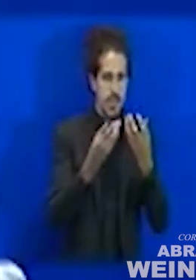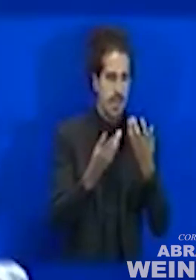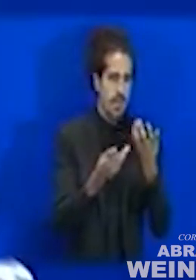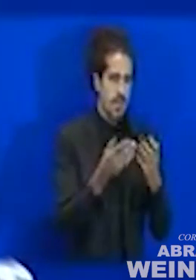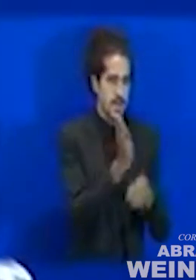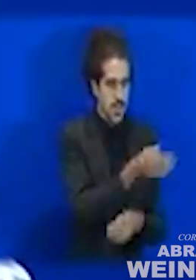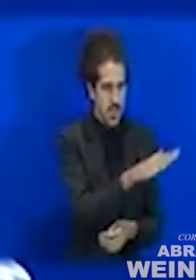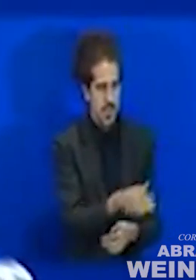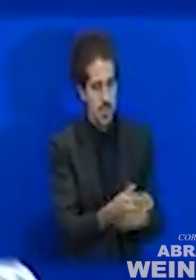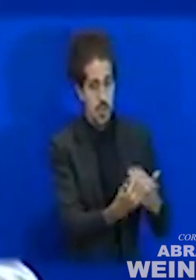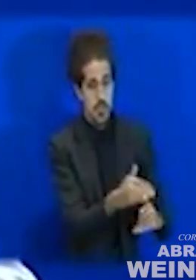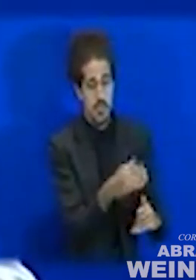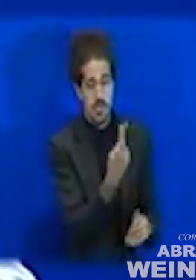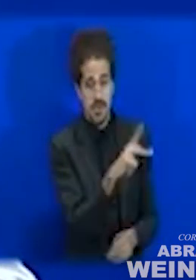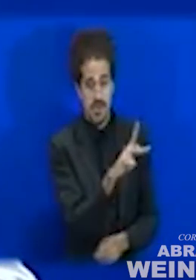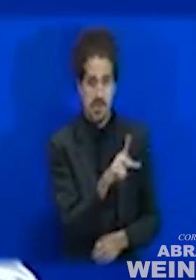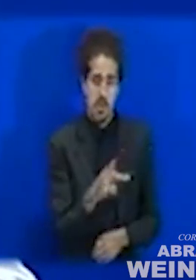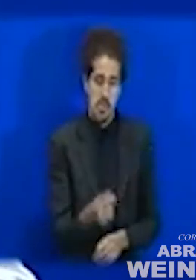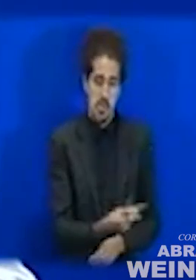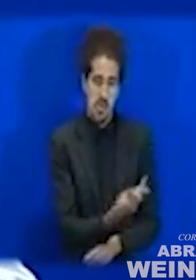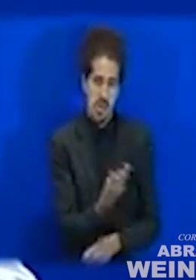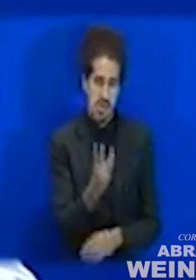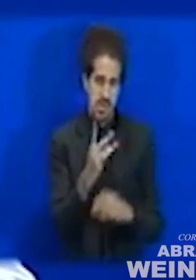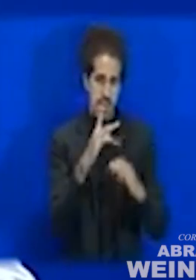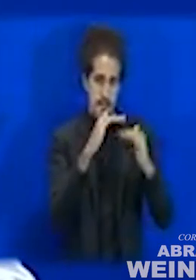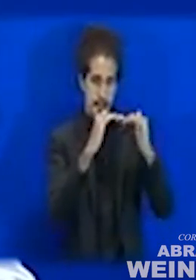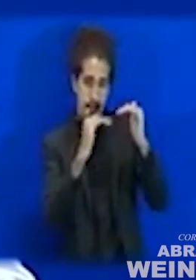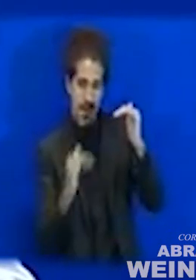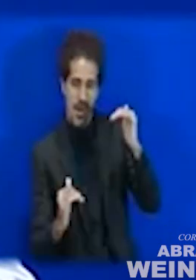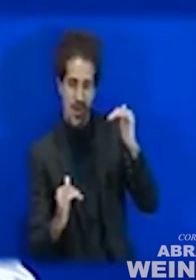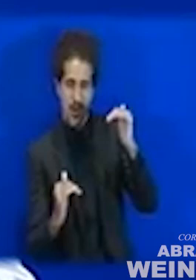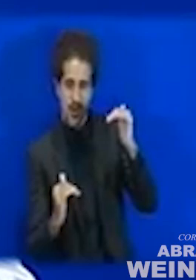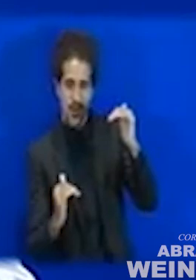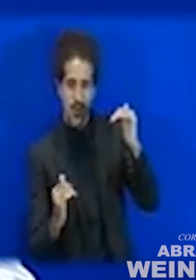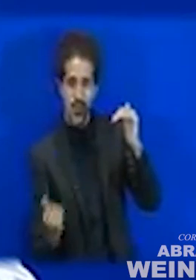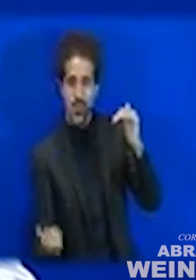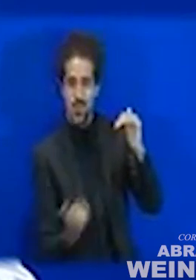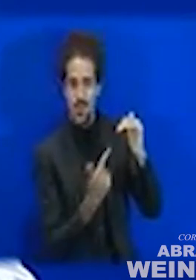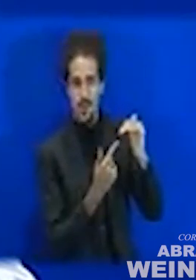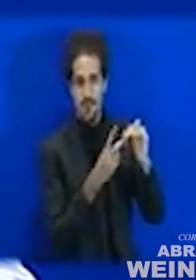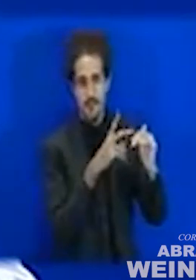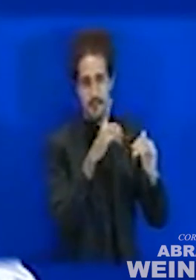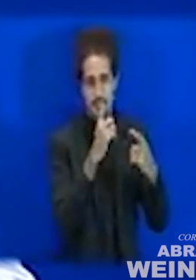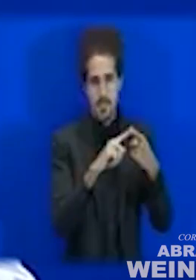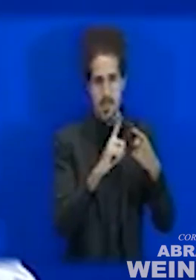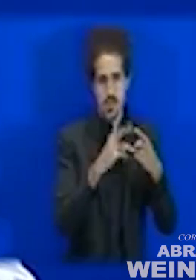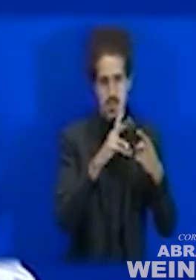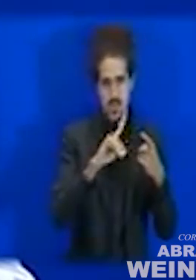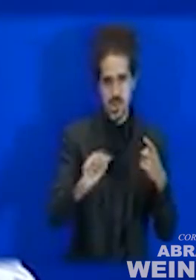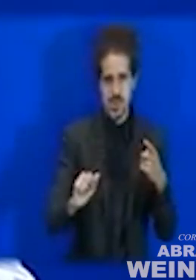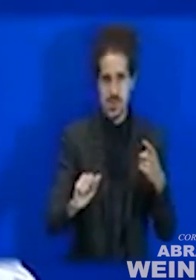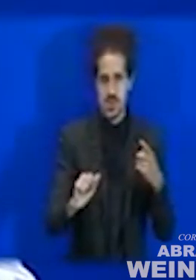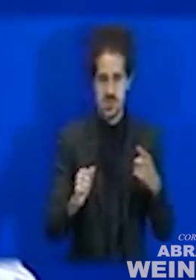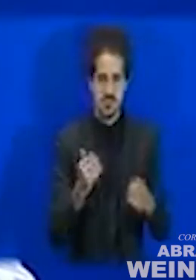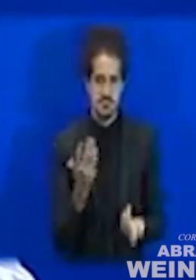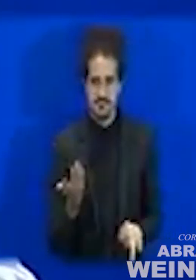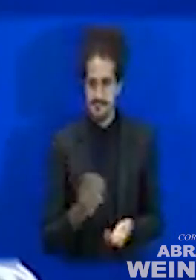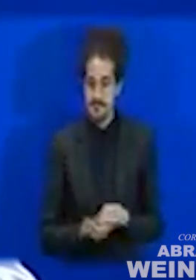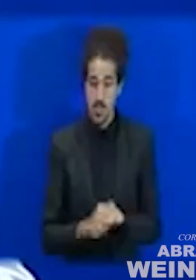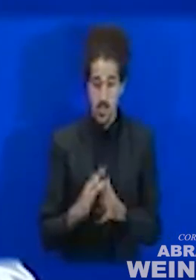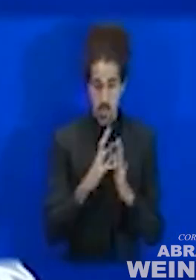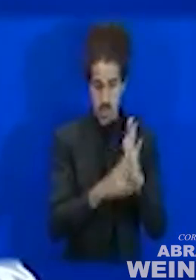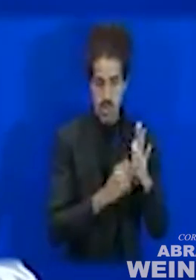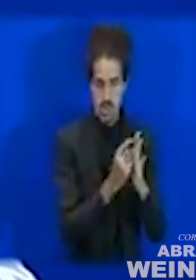da prova. É um número até inferior ao que foi no primeiro dia, né? Nada demais. Esses dados